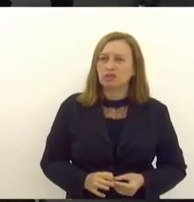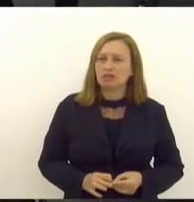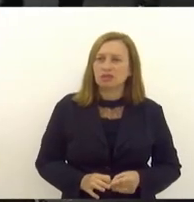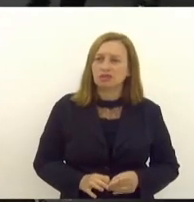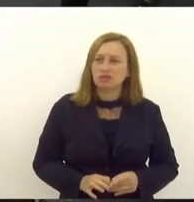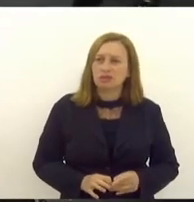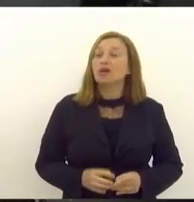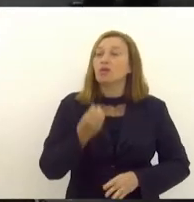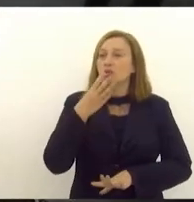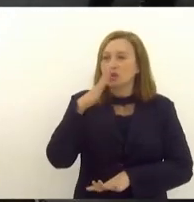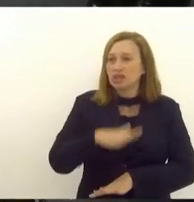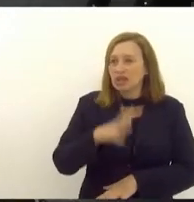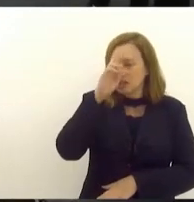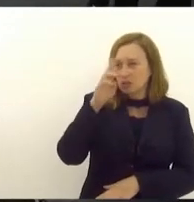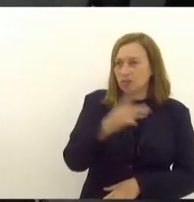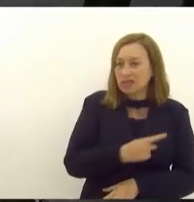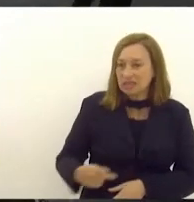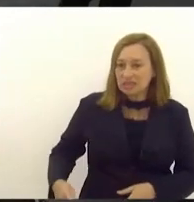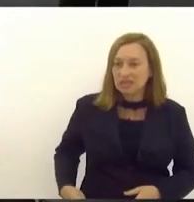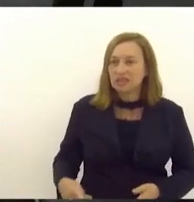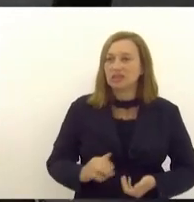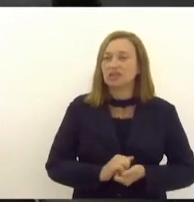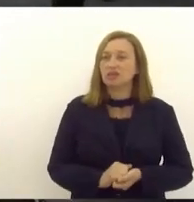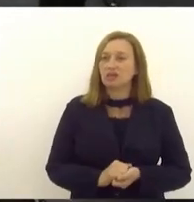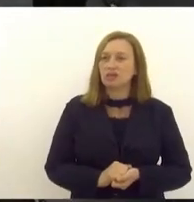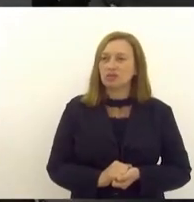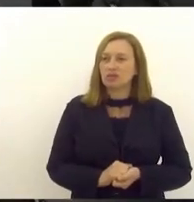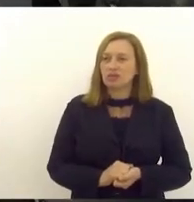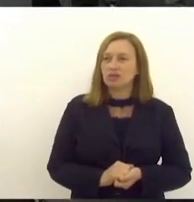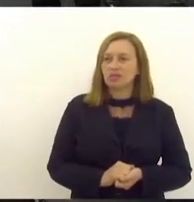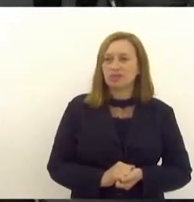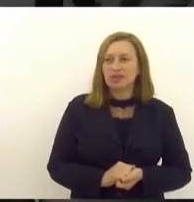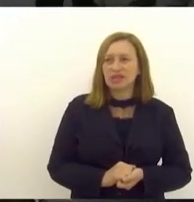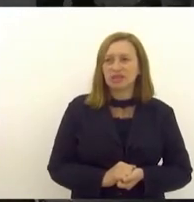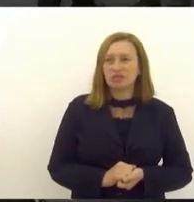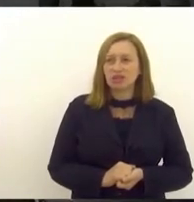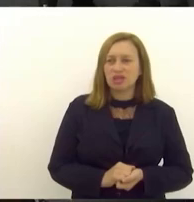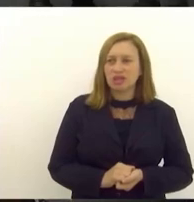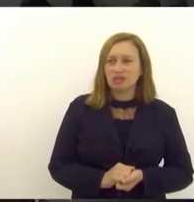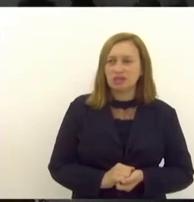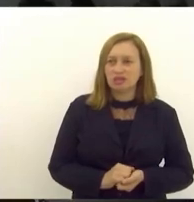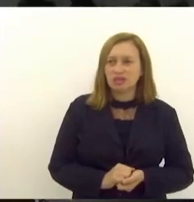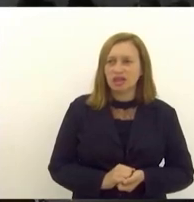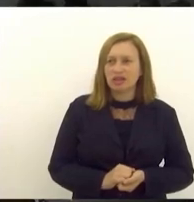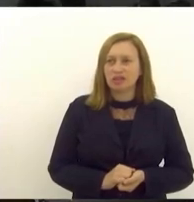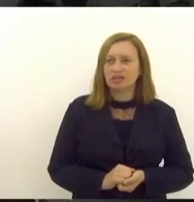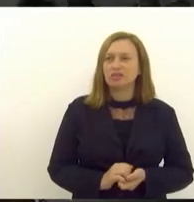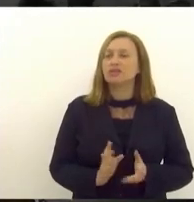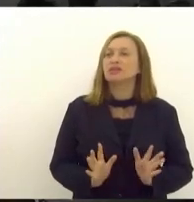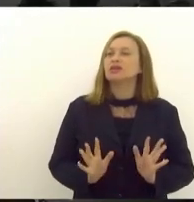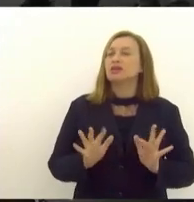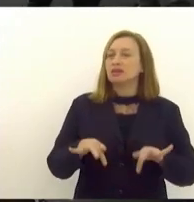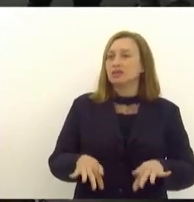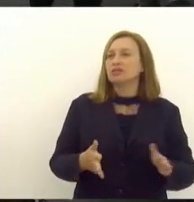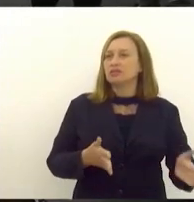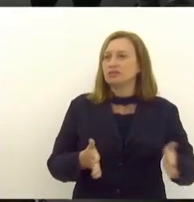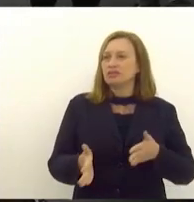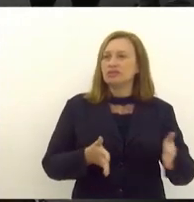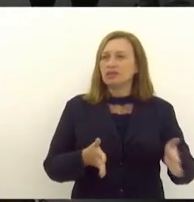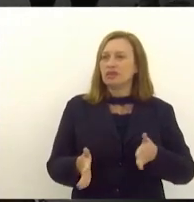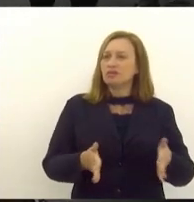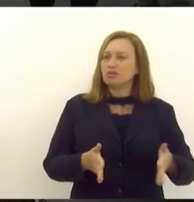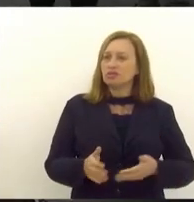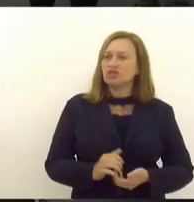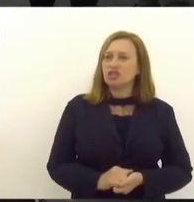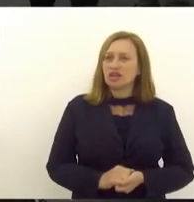Boa tarde Presidente Deputado Valdo Ceasa que quando os trabalhos nesse expediente final uma